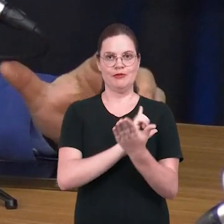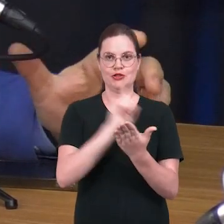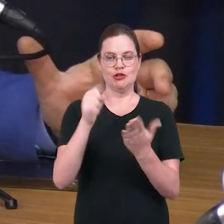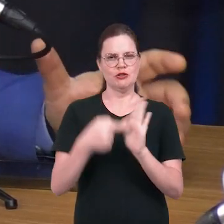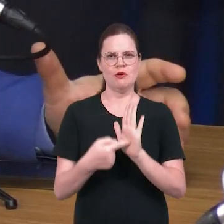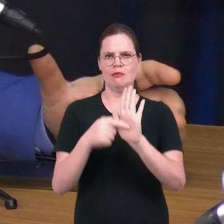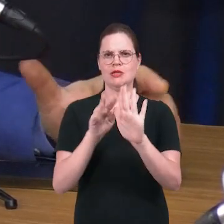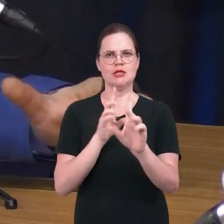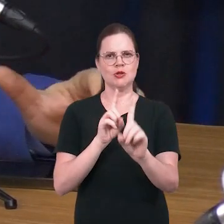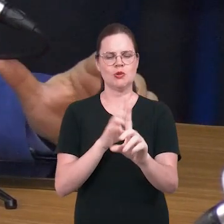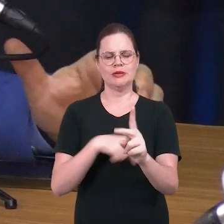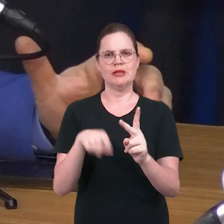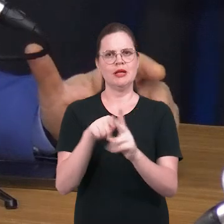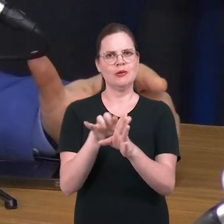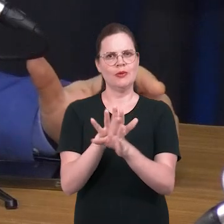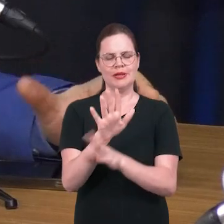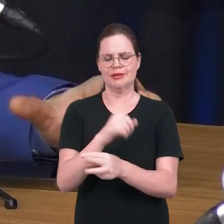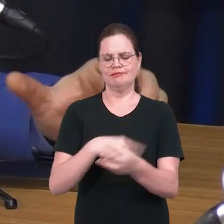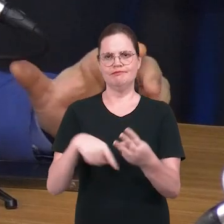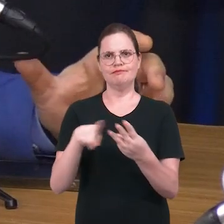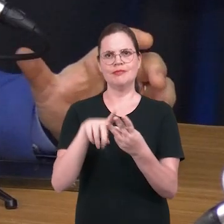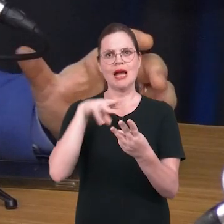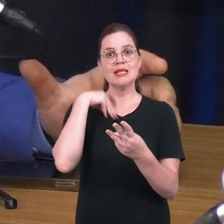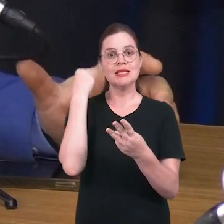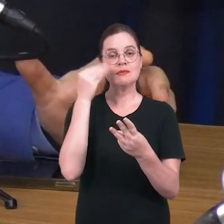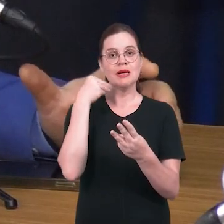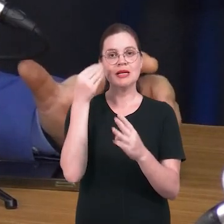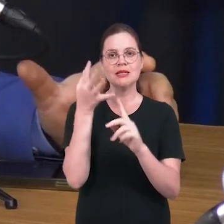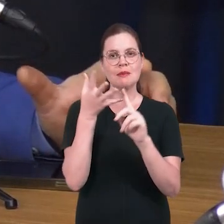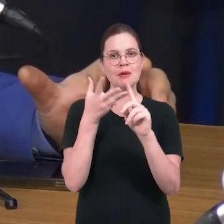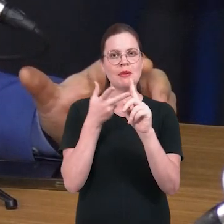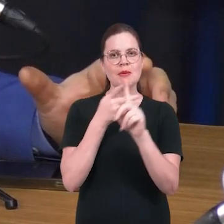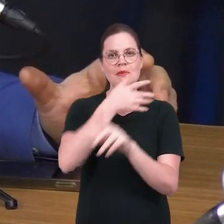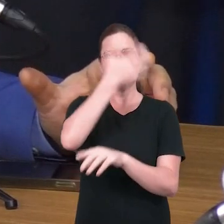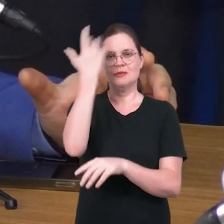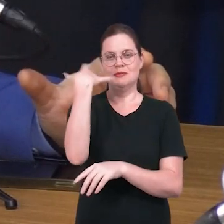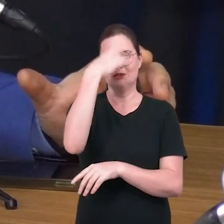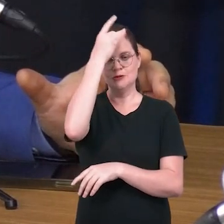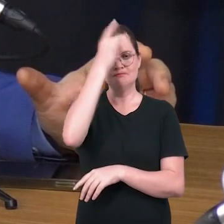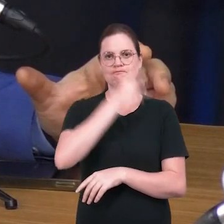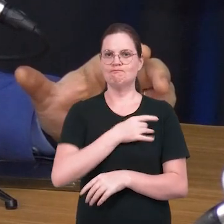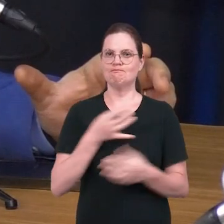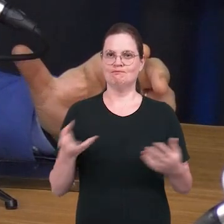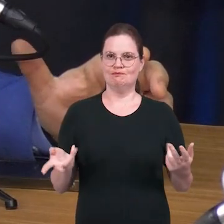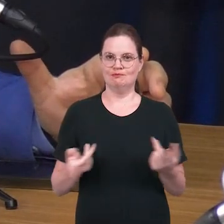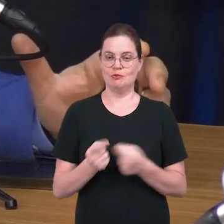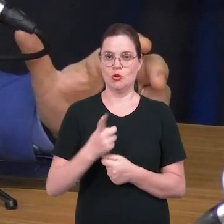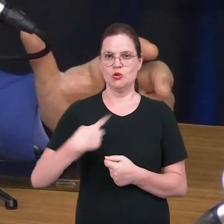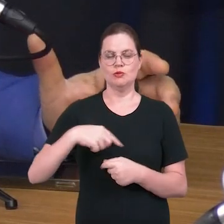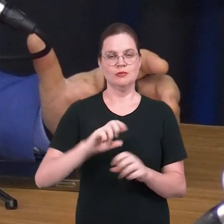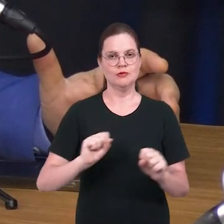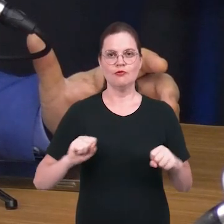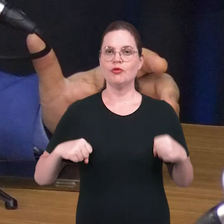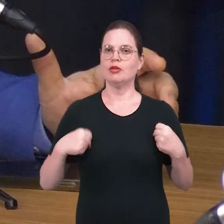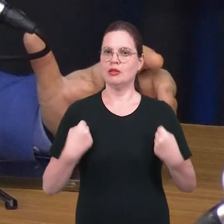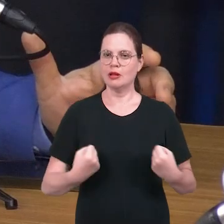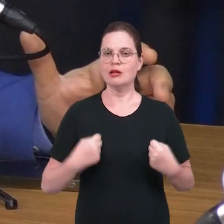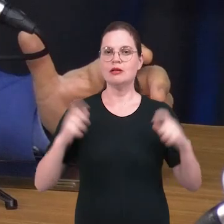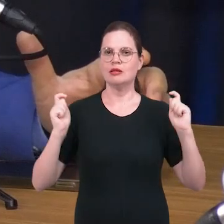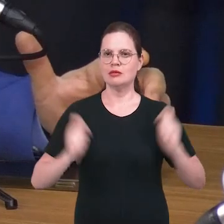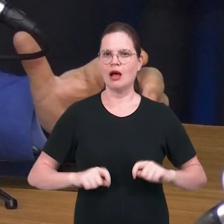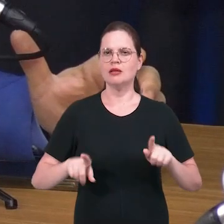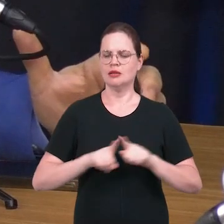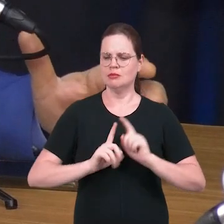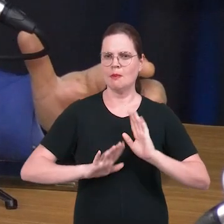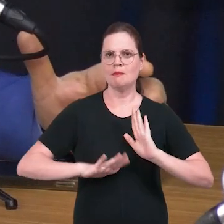doutrina, a direção, as orientações, as experiências com o batismo com o Espírito Santo. Isso nos fortalece, isso